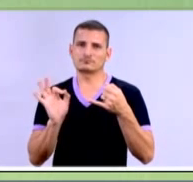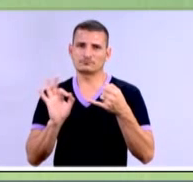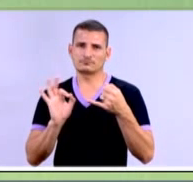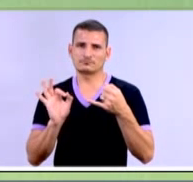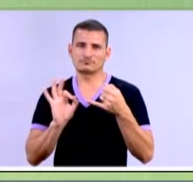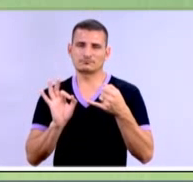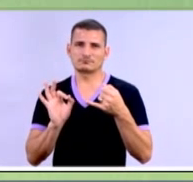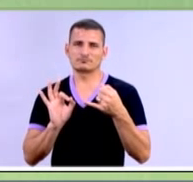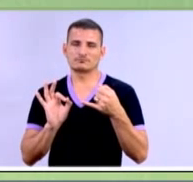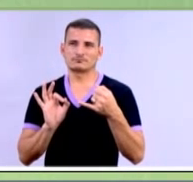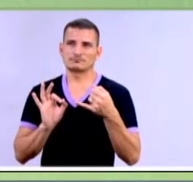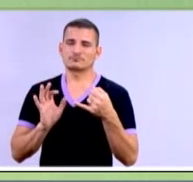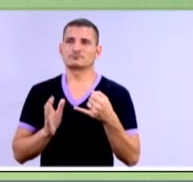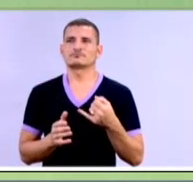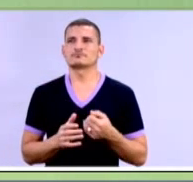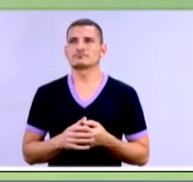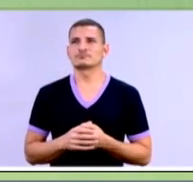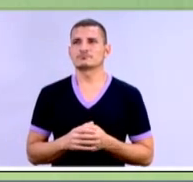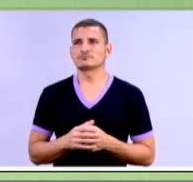metade do seu cabo sem uso.